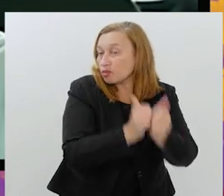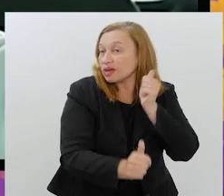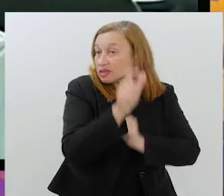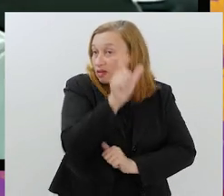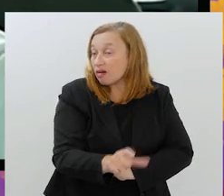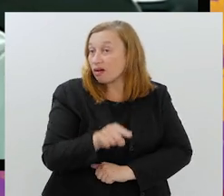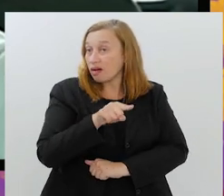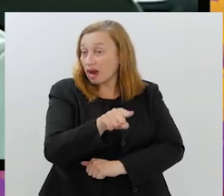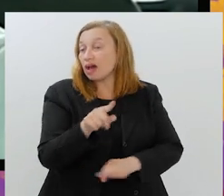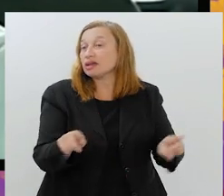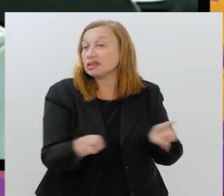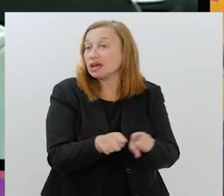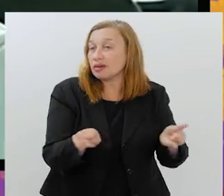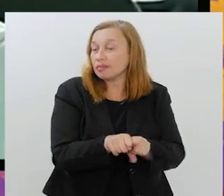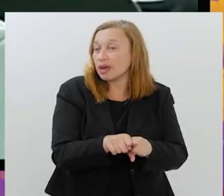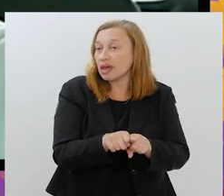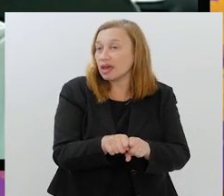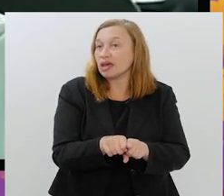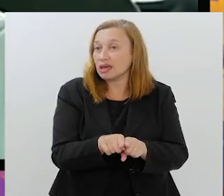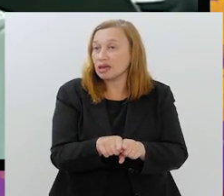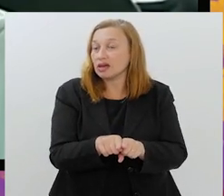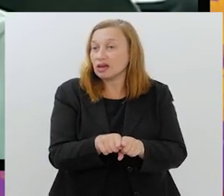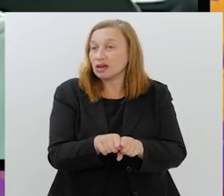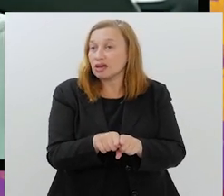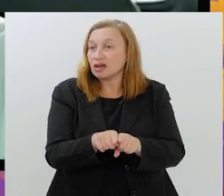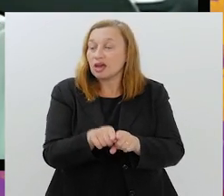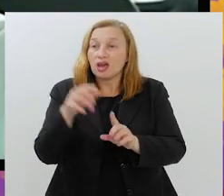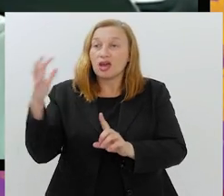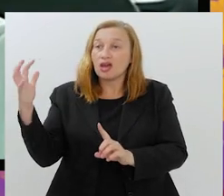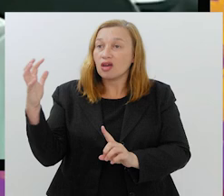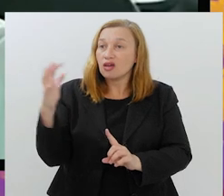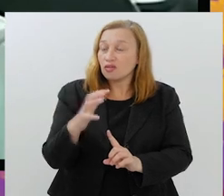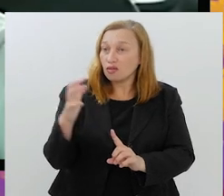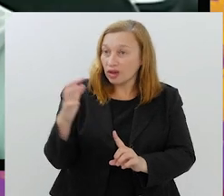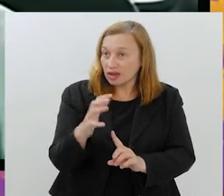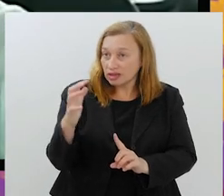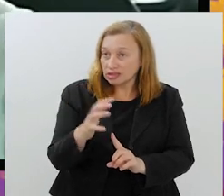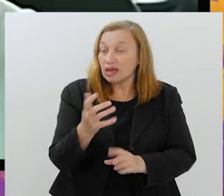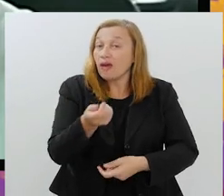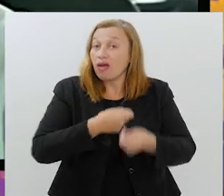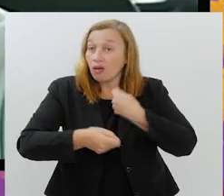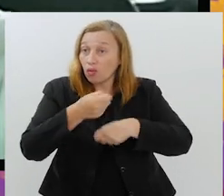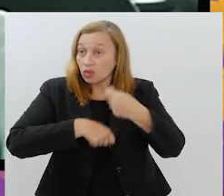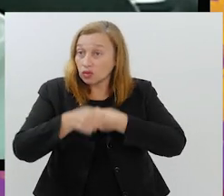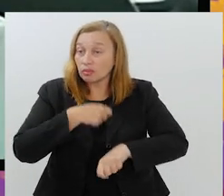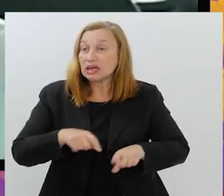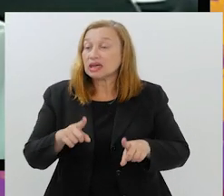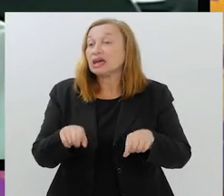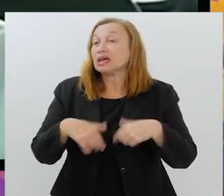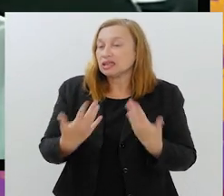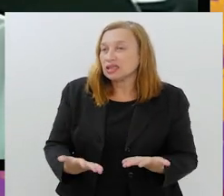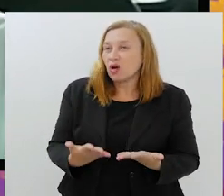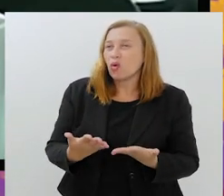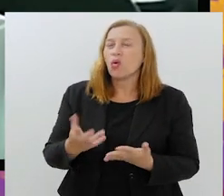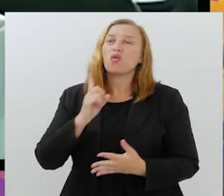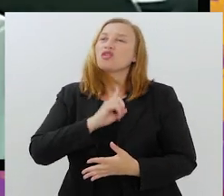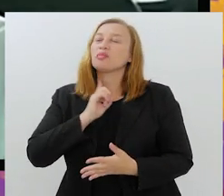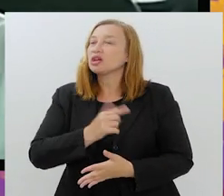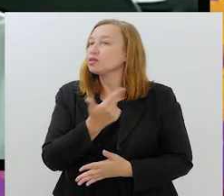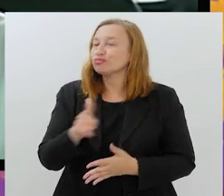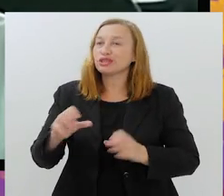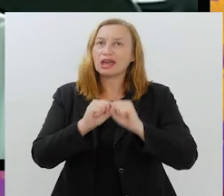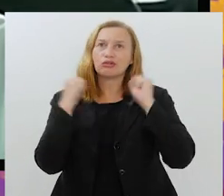jogos lá e outras ações, como também um polo de altíssima fluência ou fluidez econômica. Então o Flamengo não ter o seu